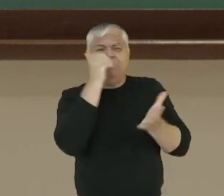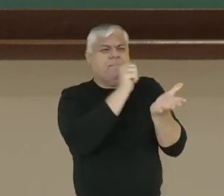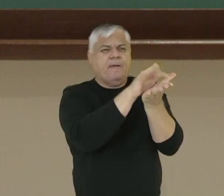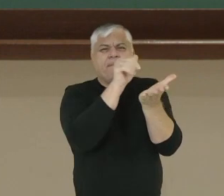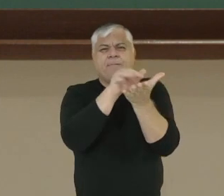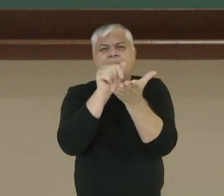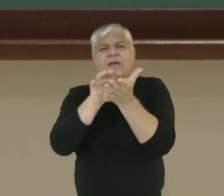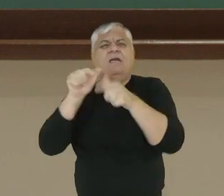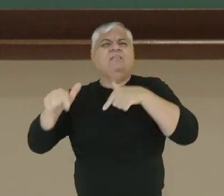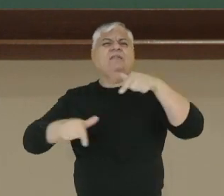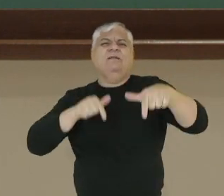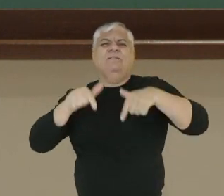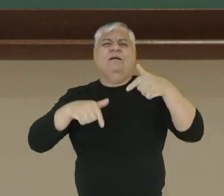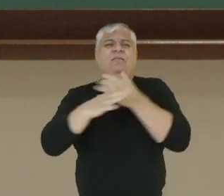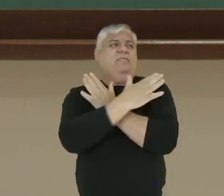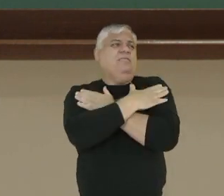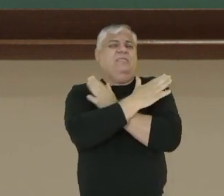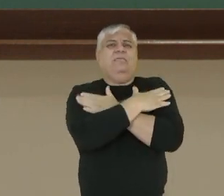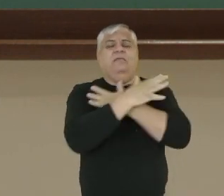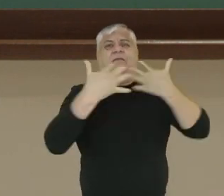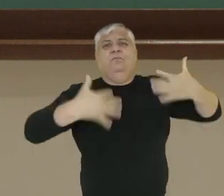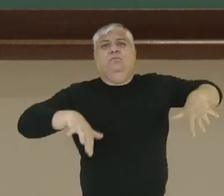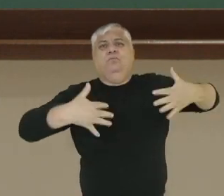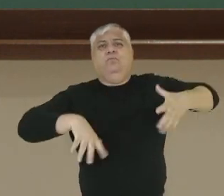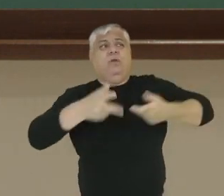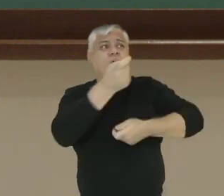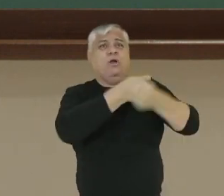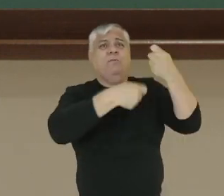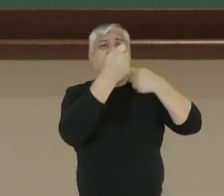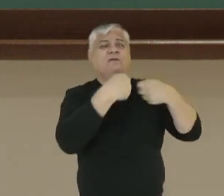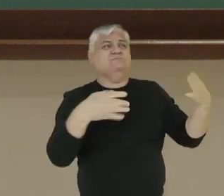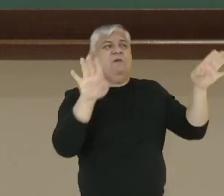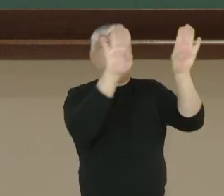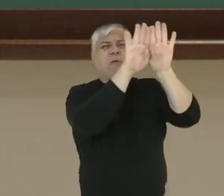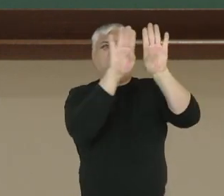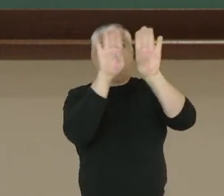desempregadas porque os comércios acabaram fechando,